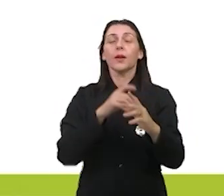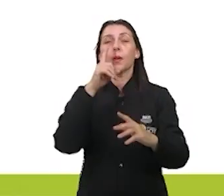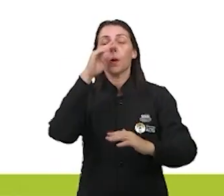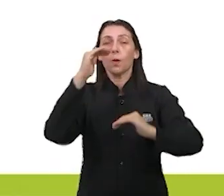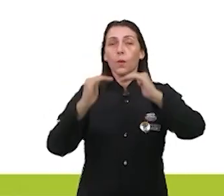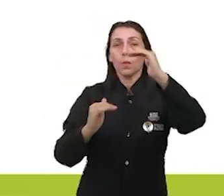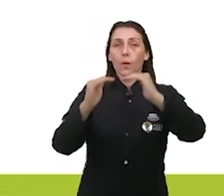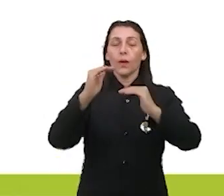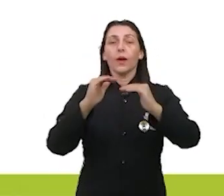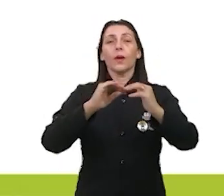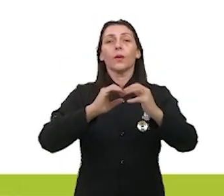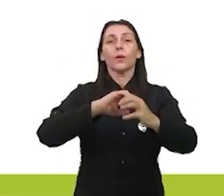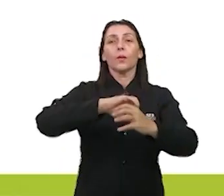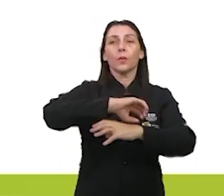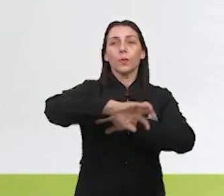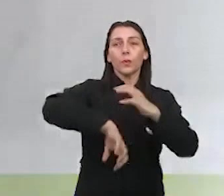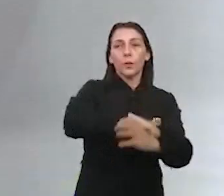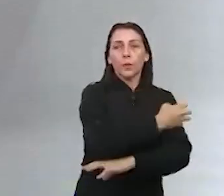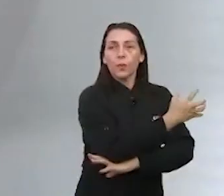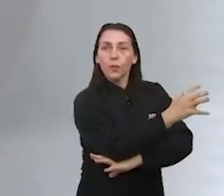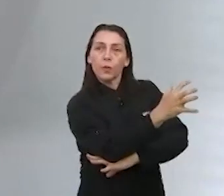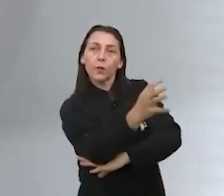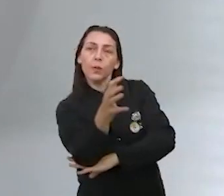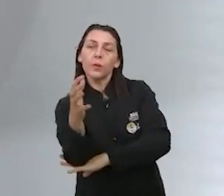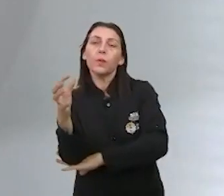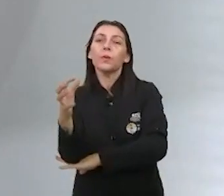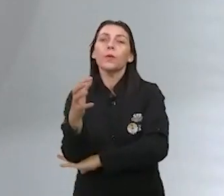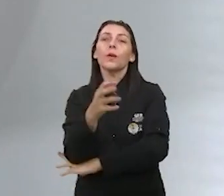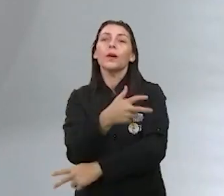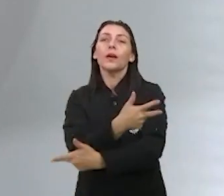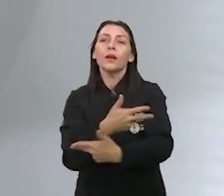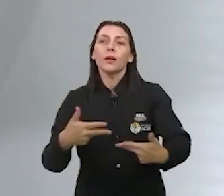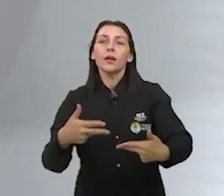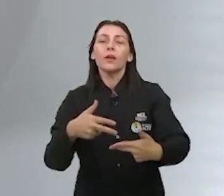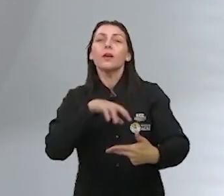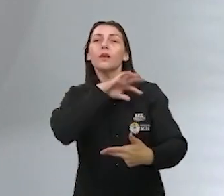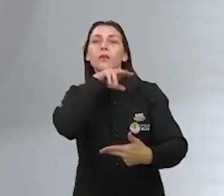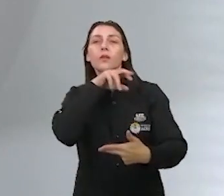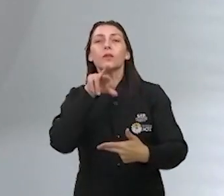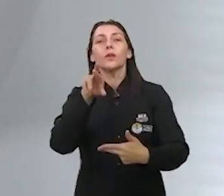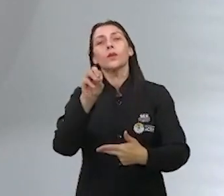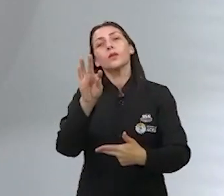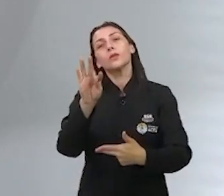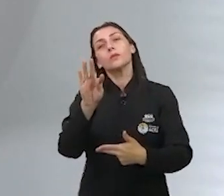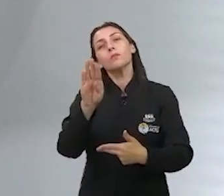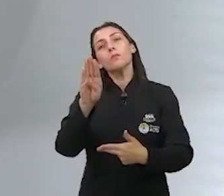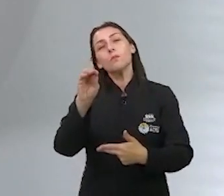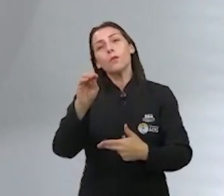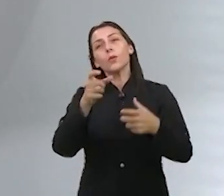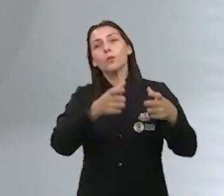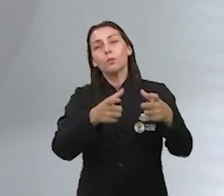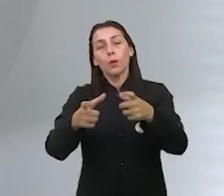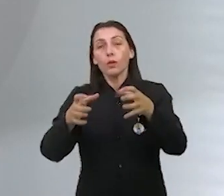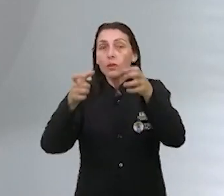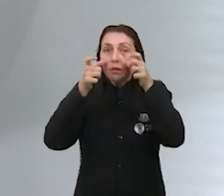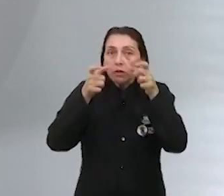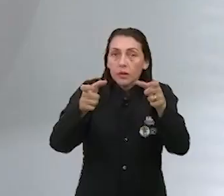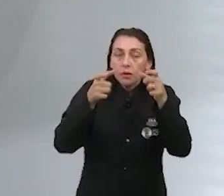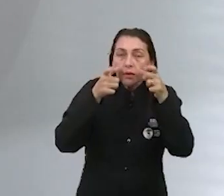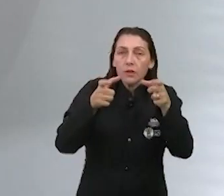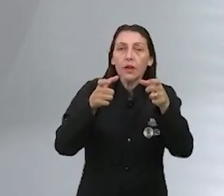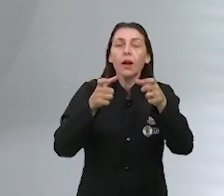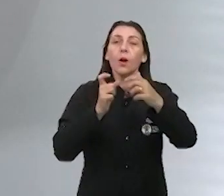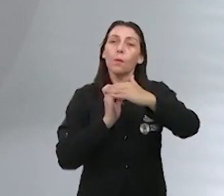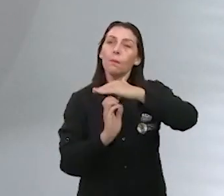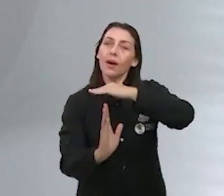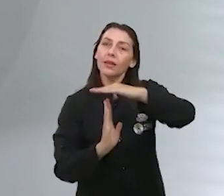equilíbrio de ecossistemas inteiros. Nós temos ecossistemas que são chamados de hotspots, pontos de atenção, tá? O Pantanal